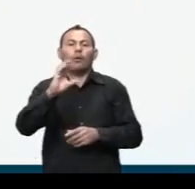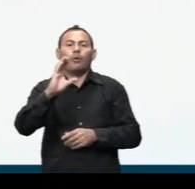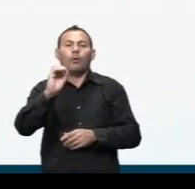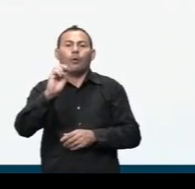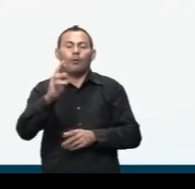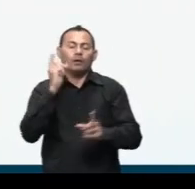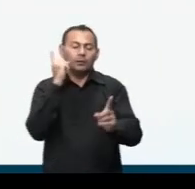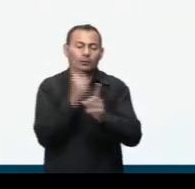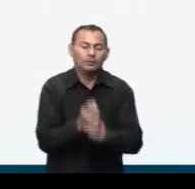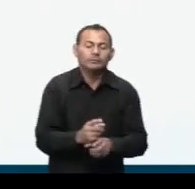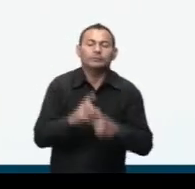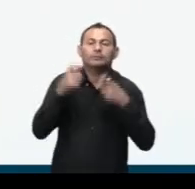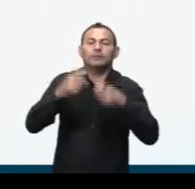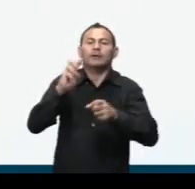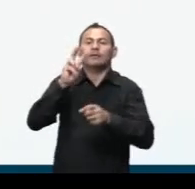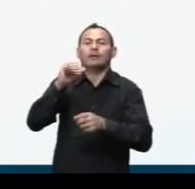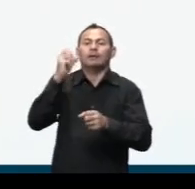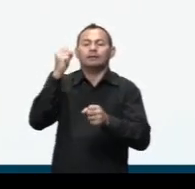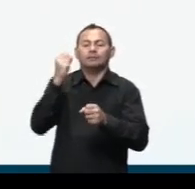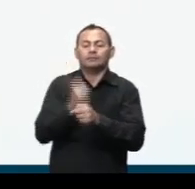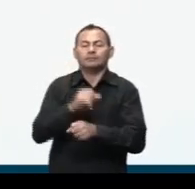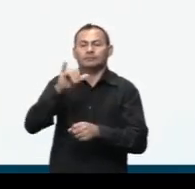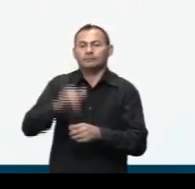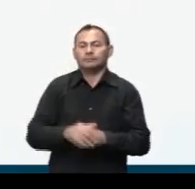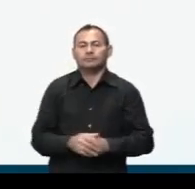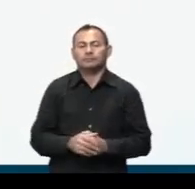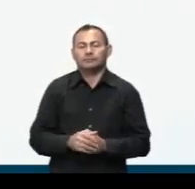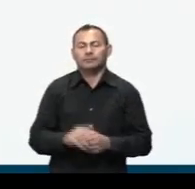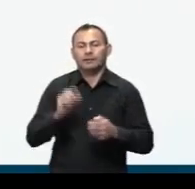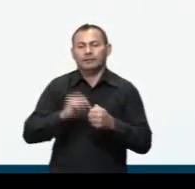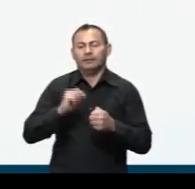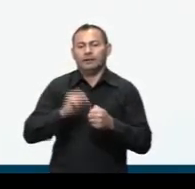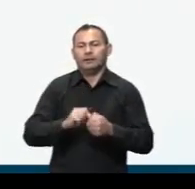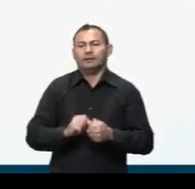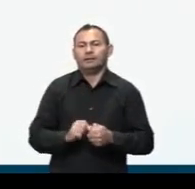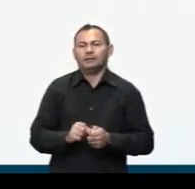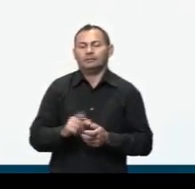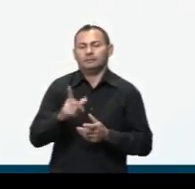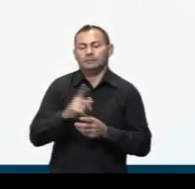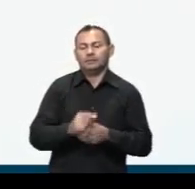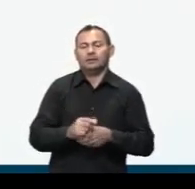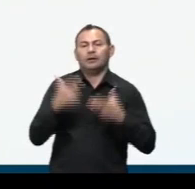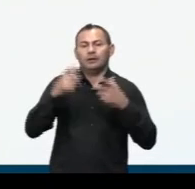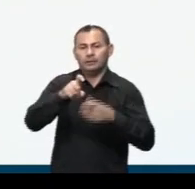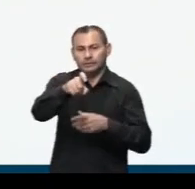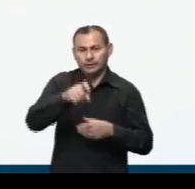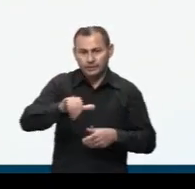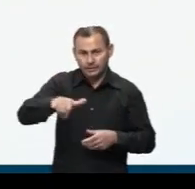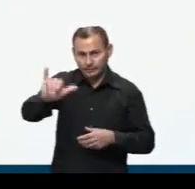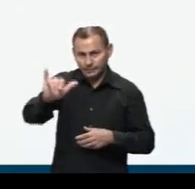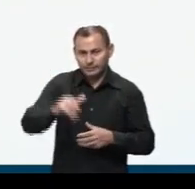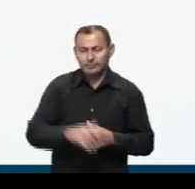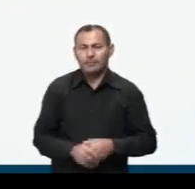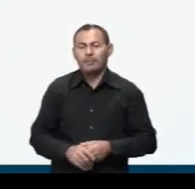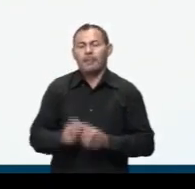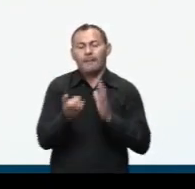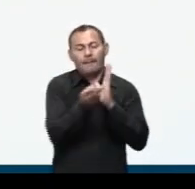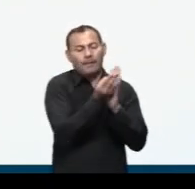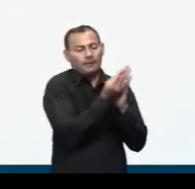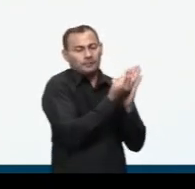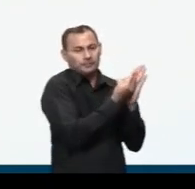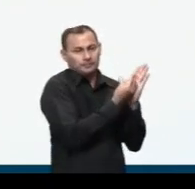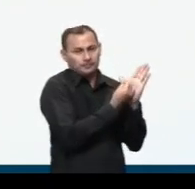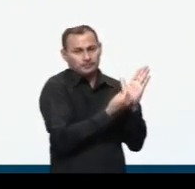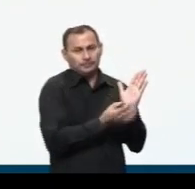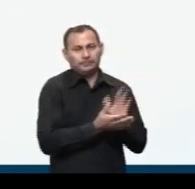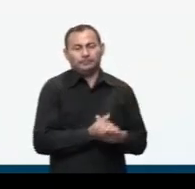achou o local que a obra vai ficar. Então a gente vai lá, fez aquela localização do eixo X e Y, desenhou a obra